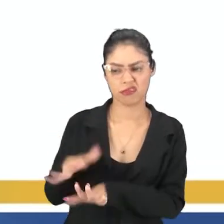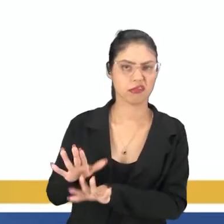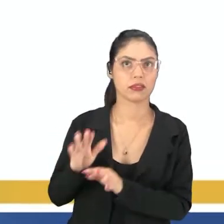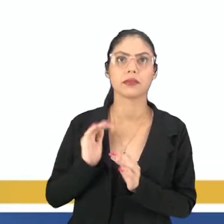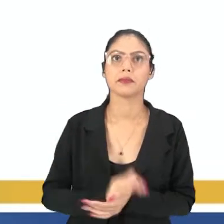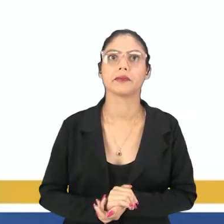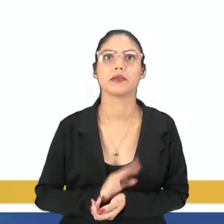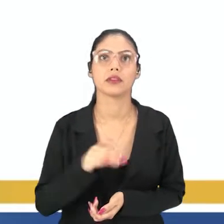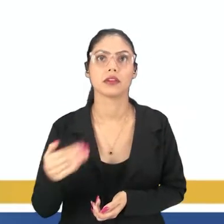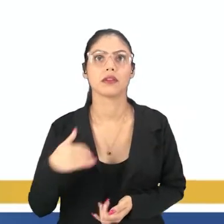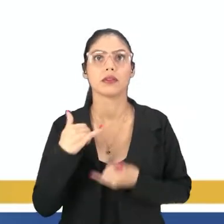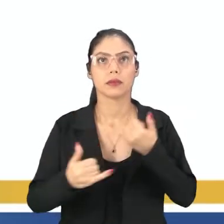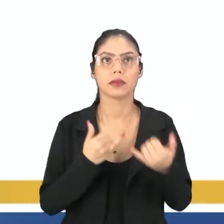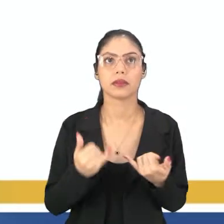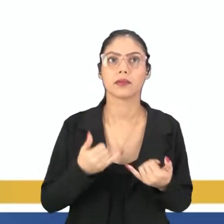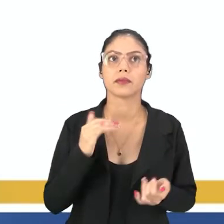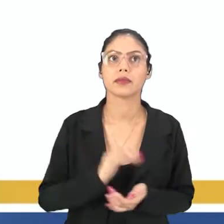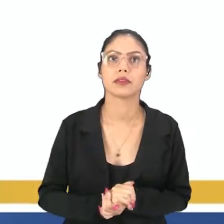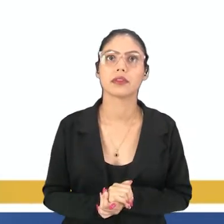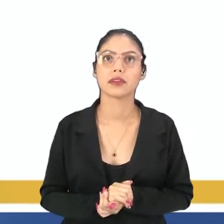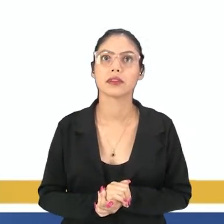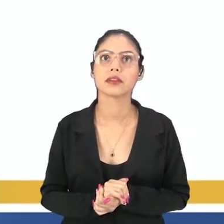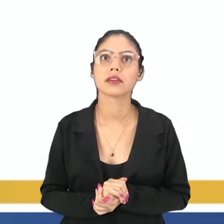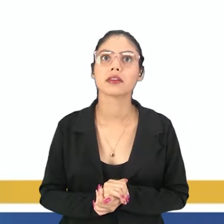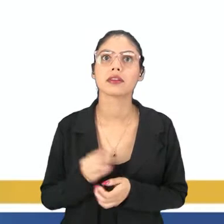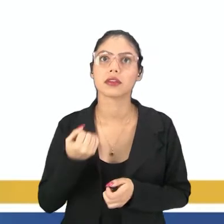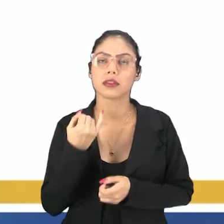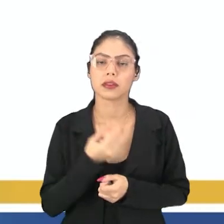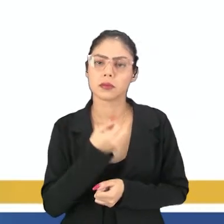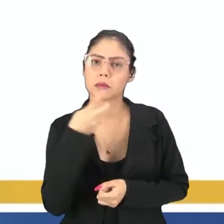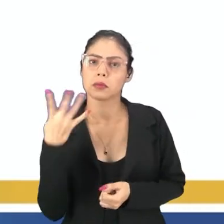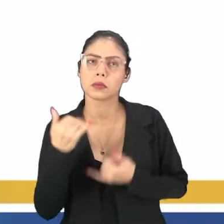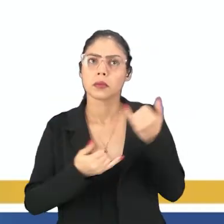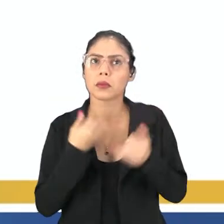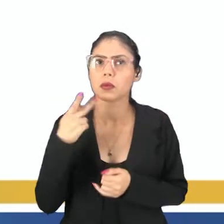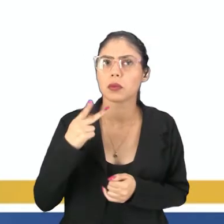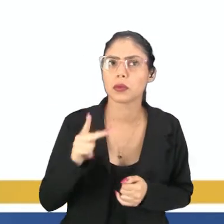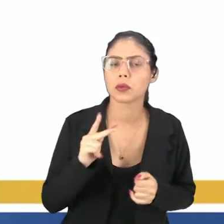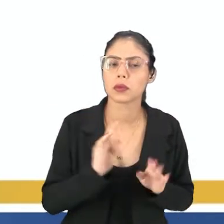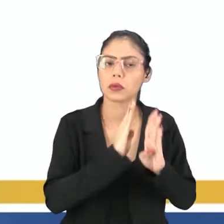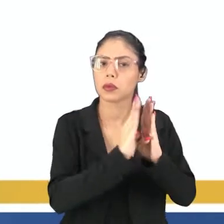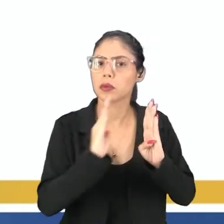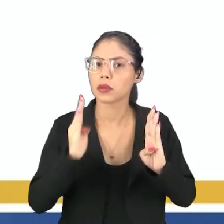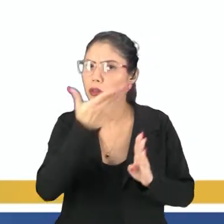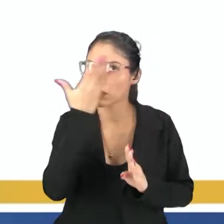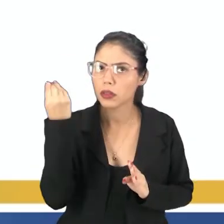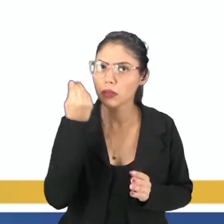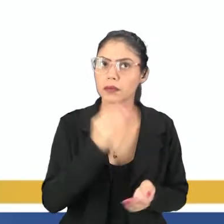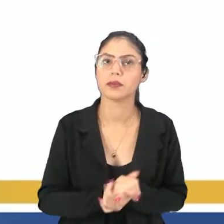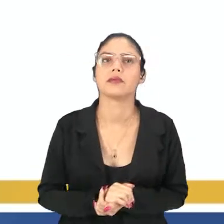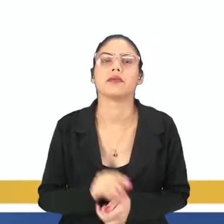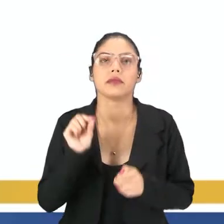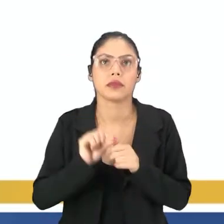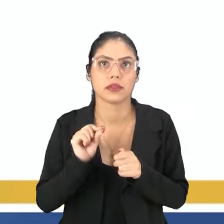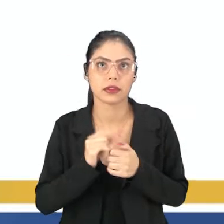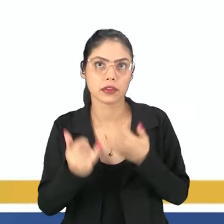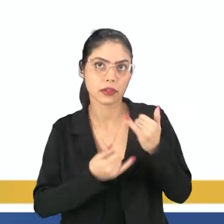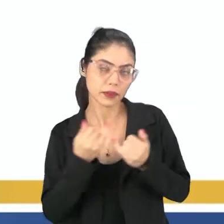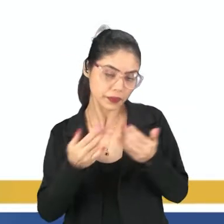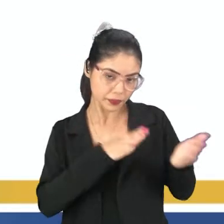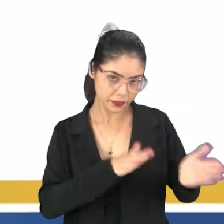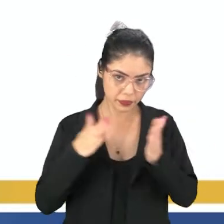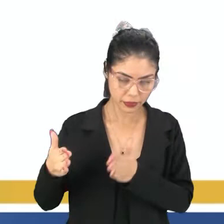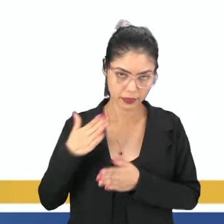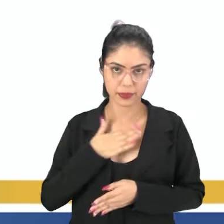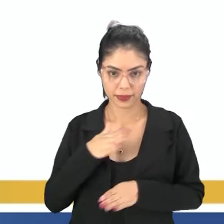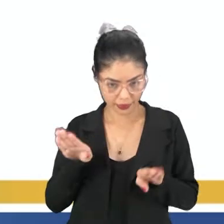Enjoa logo. Quando brincando, quantos brinquedos há no seu armário esquecidos? Fazer o